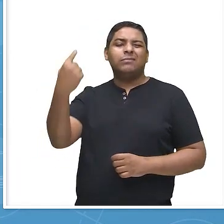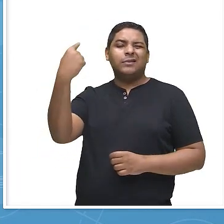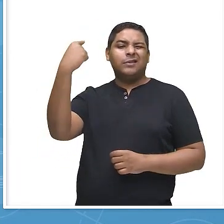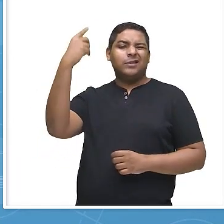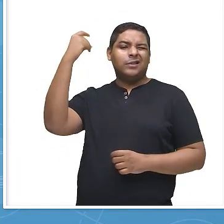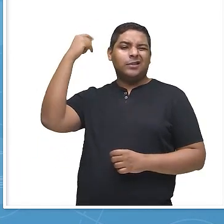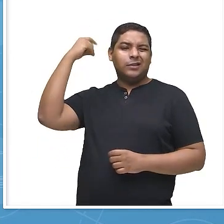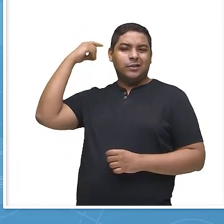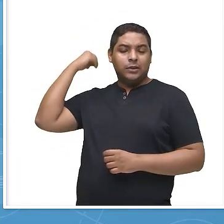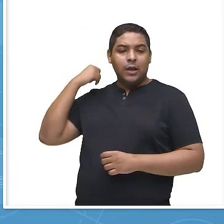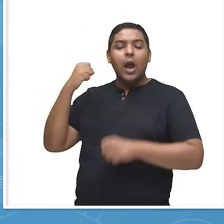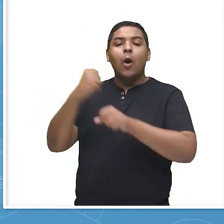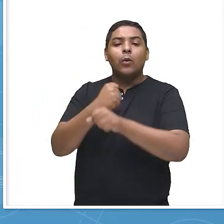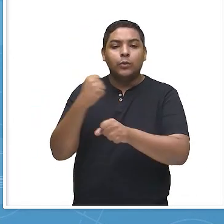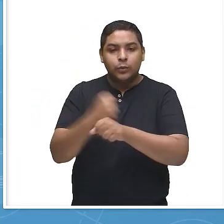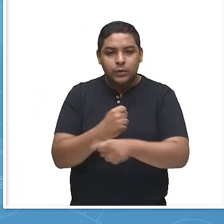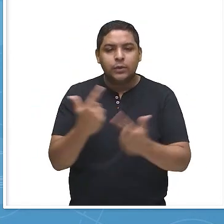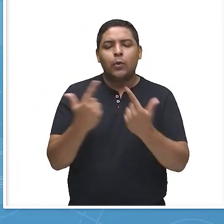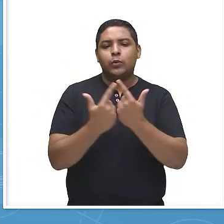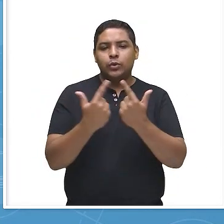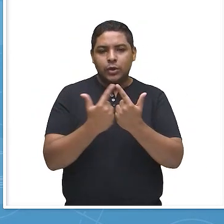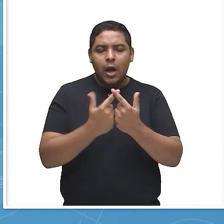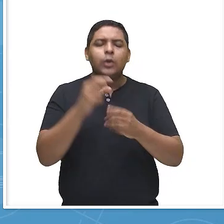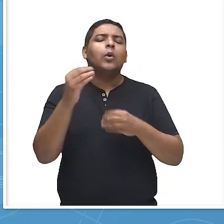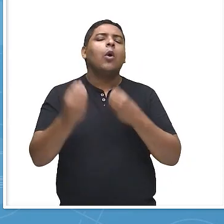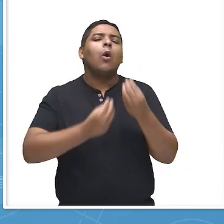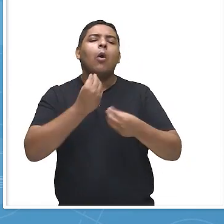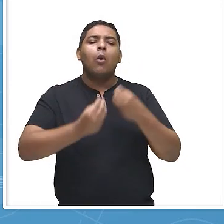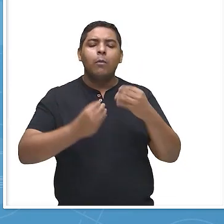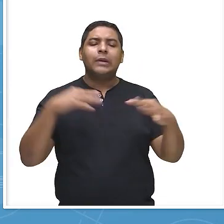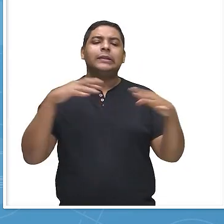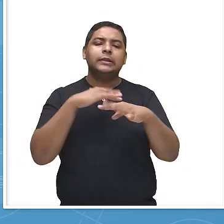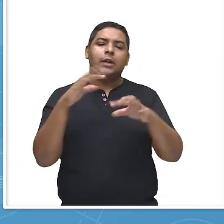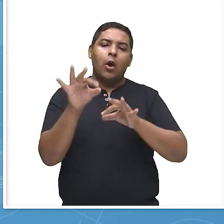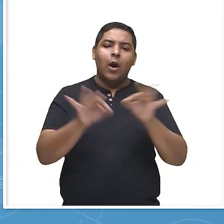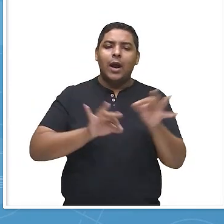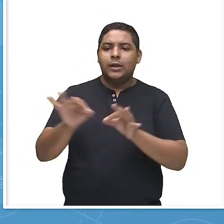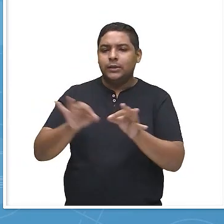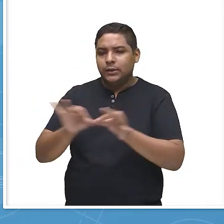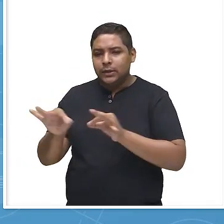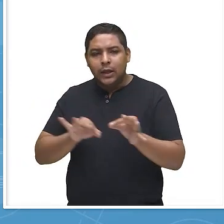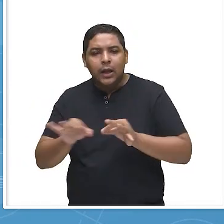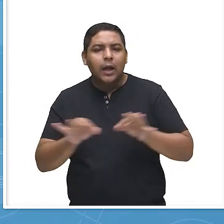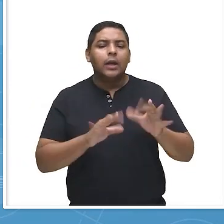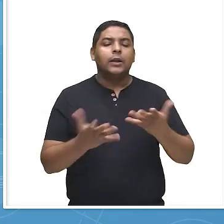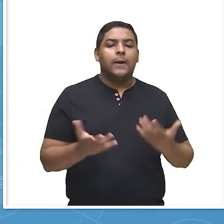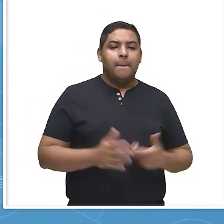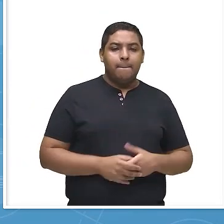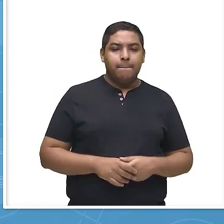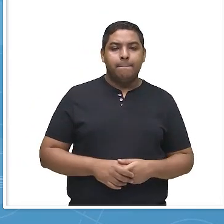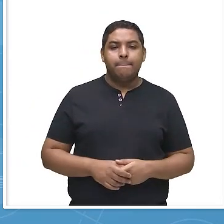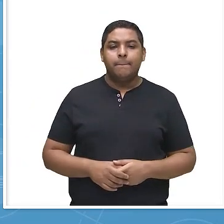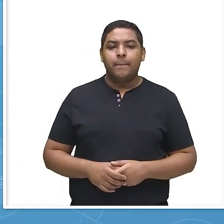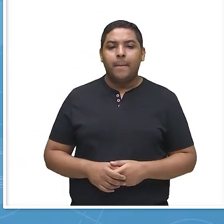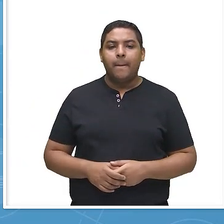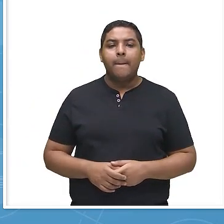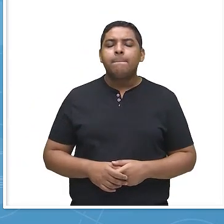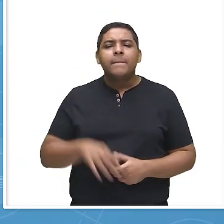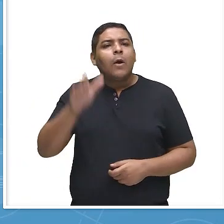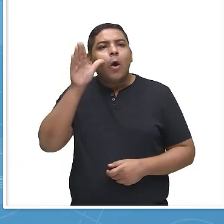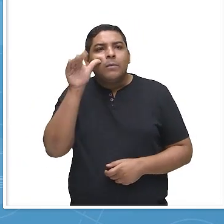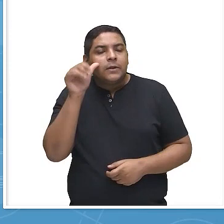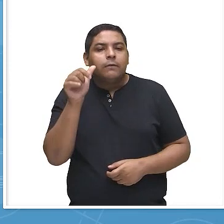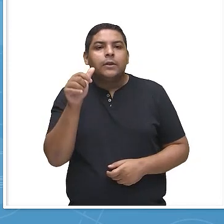desenvolveu, como é que a cidade era organizada, né? Quem vai no teatro, às vezes não observa o impacto